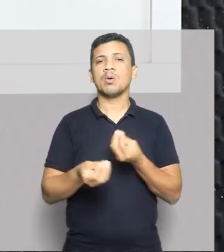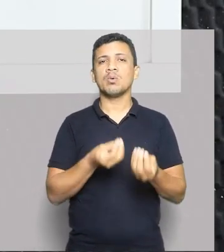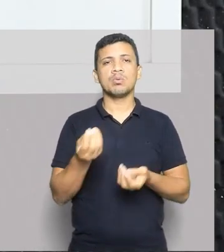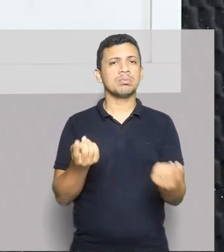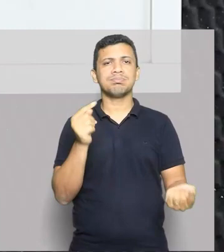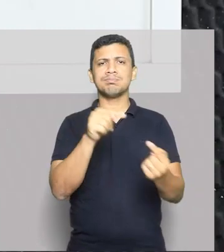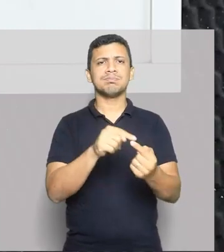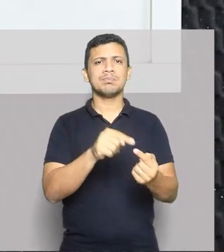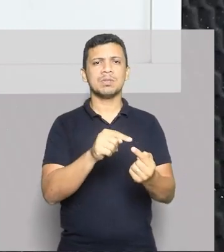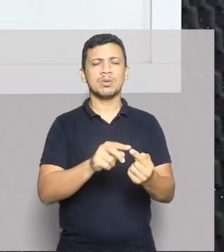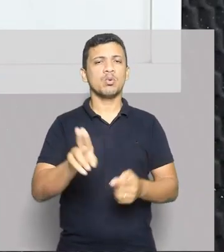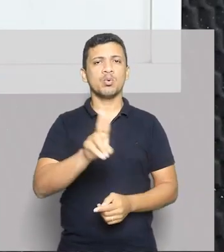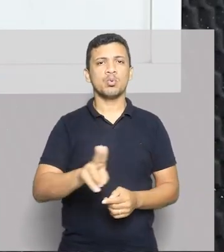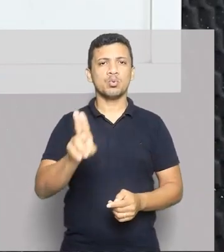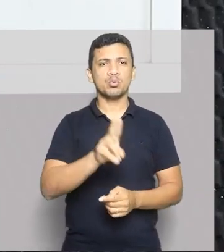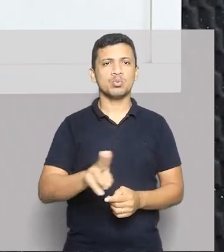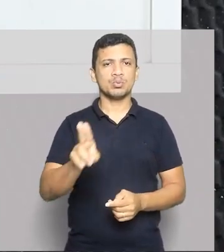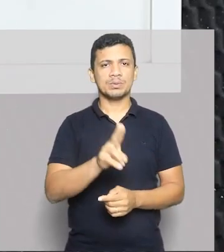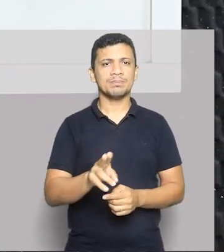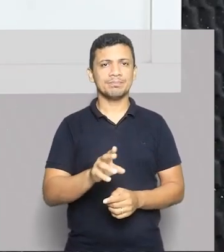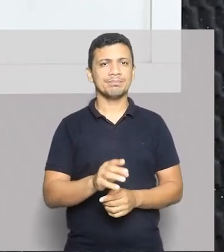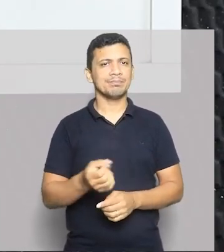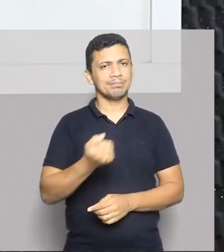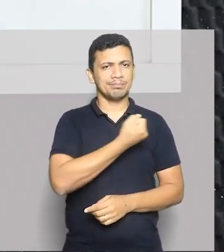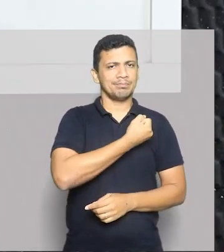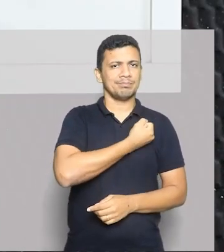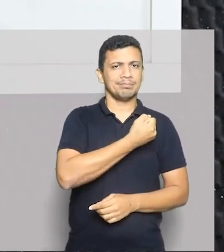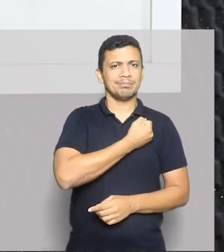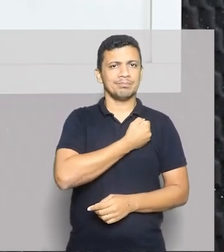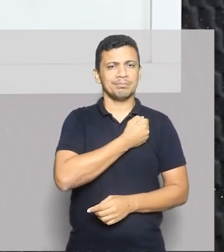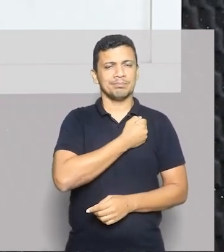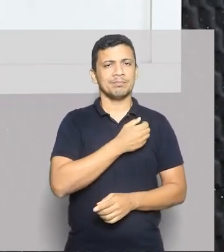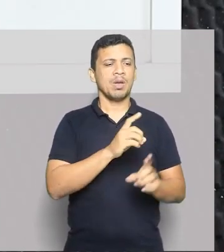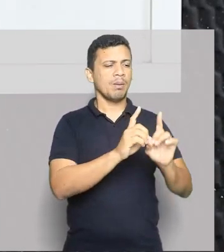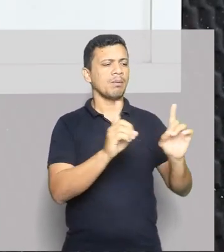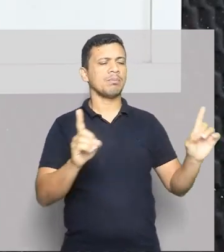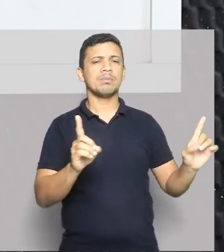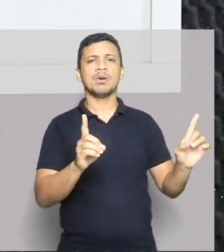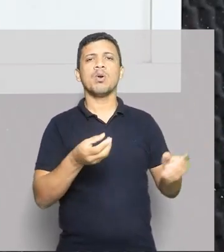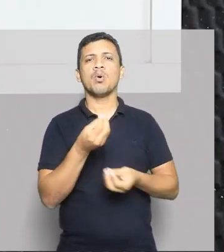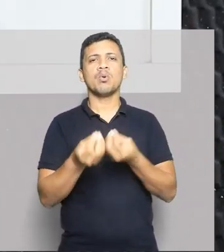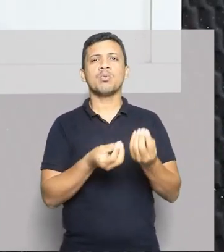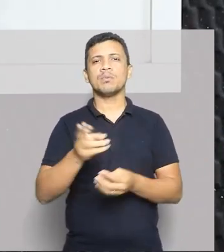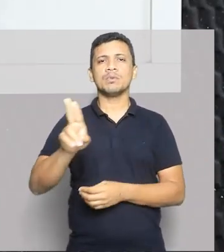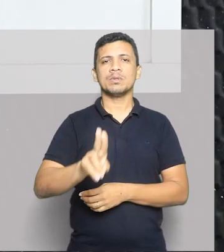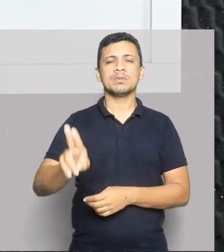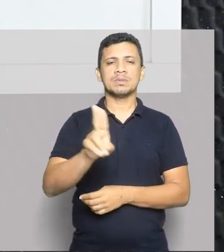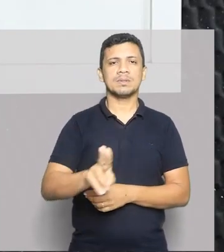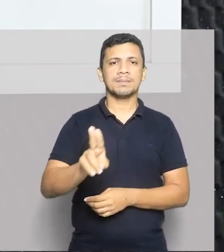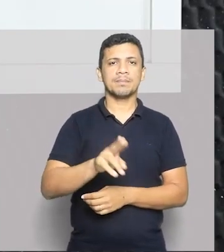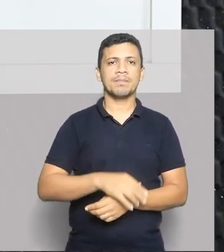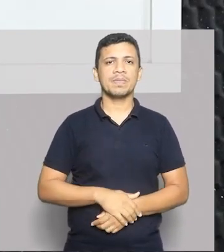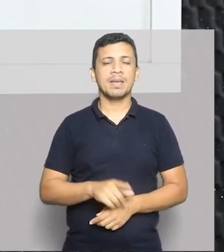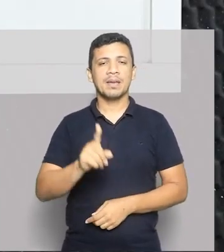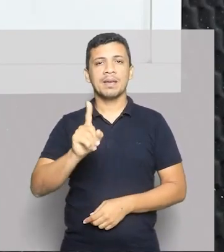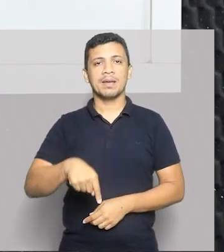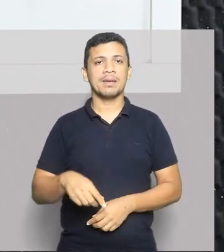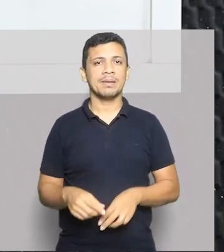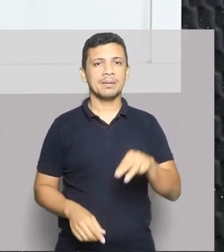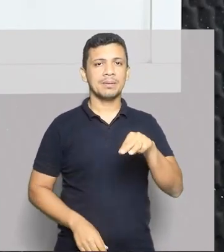instrumento essas medidas. Tá? E o que é muito utilizado é a nossa